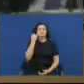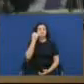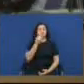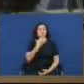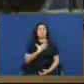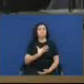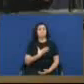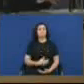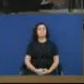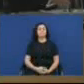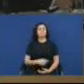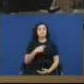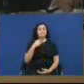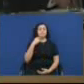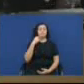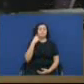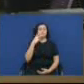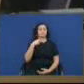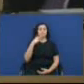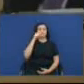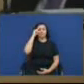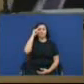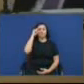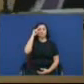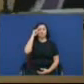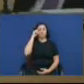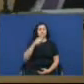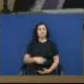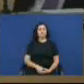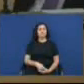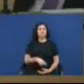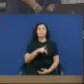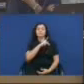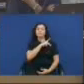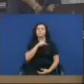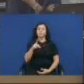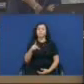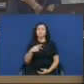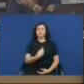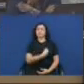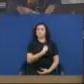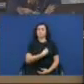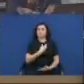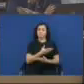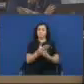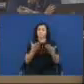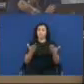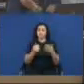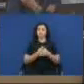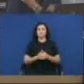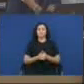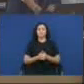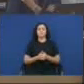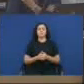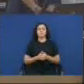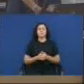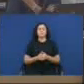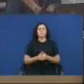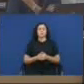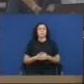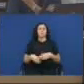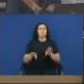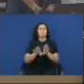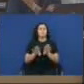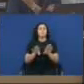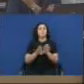boa. Com a palavra o vereador Farid Zani. Senhor presidente, nobres colegas, plateia presente, doutor Júlio, eu também